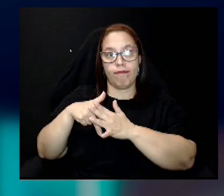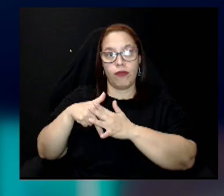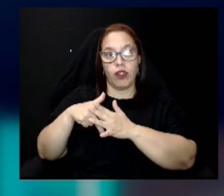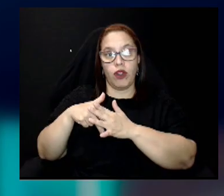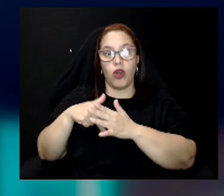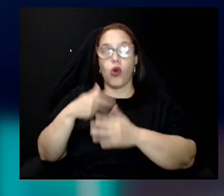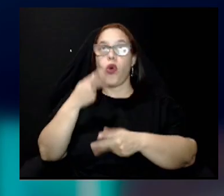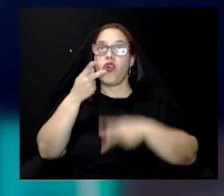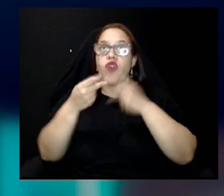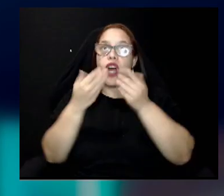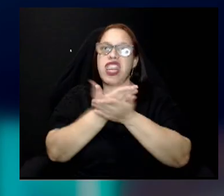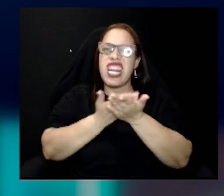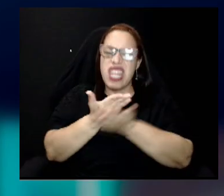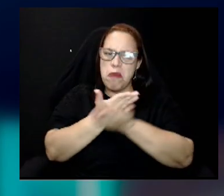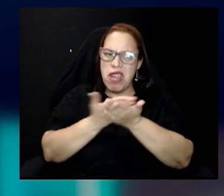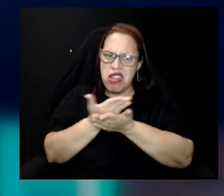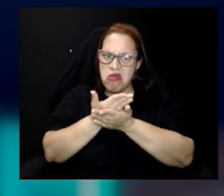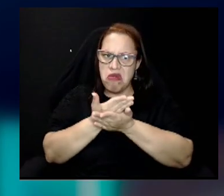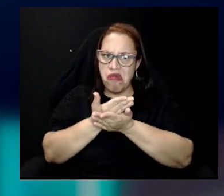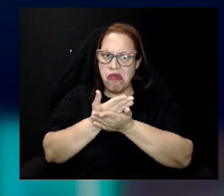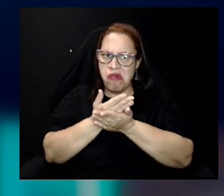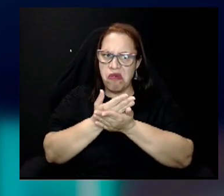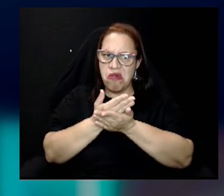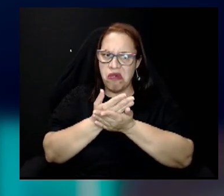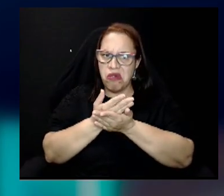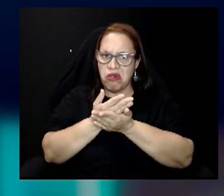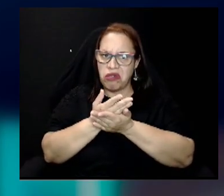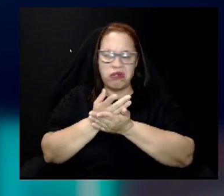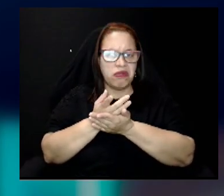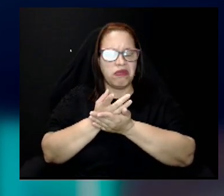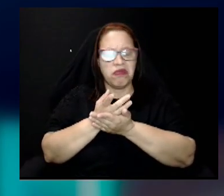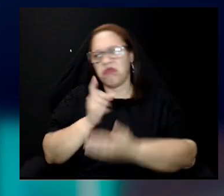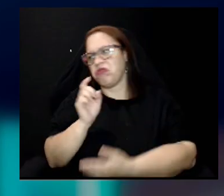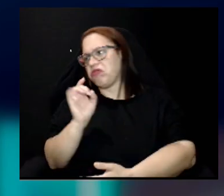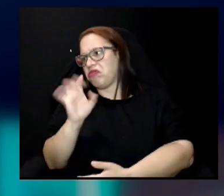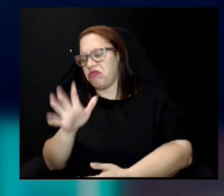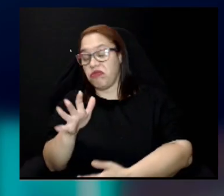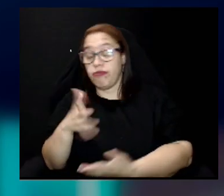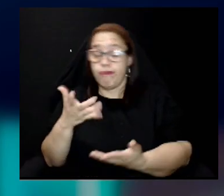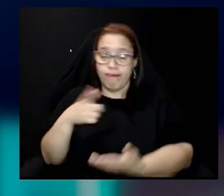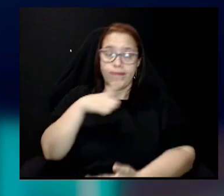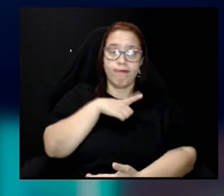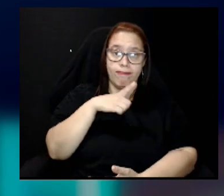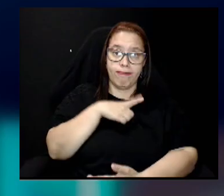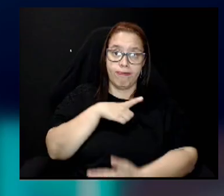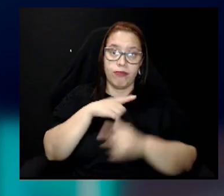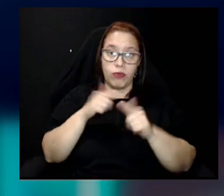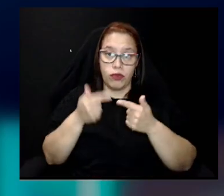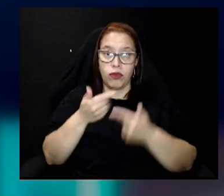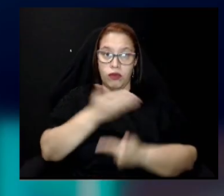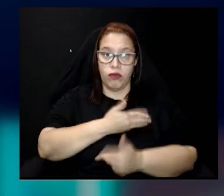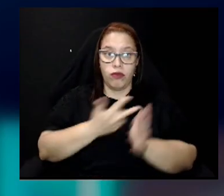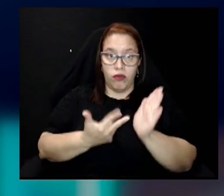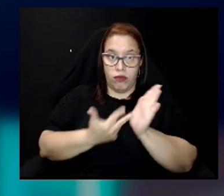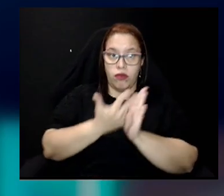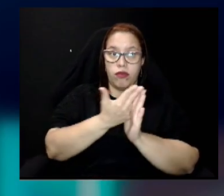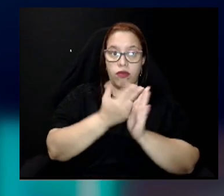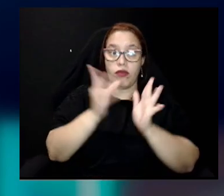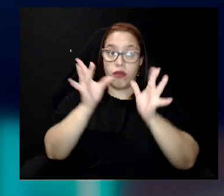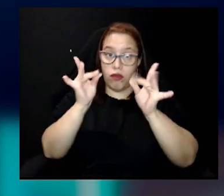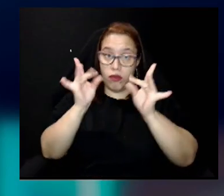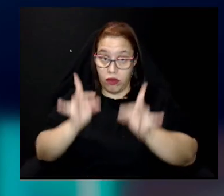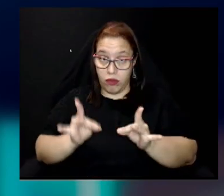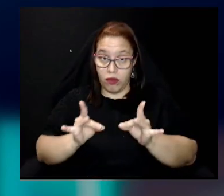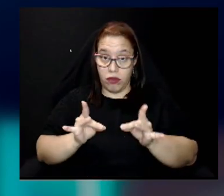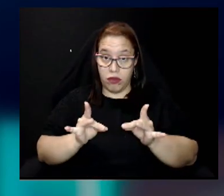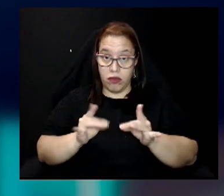tratamento, e não é à toa que nós temos aqui um colega cirurgião especialista em operar